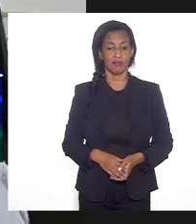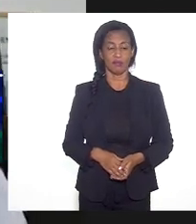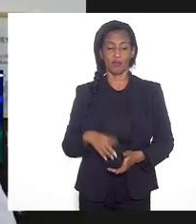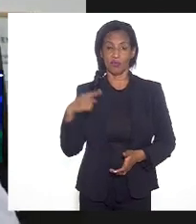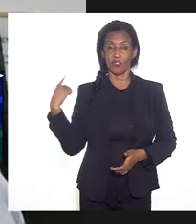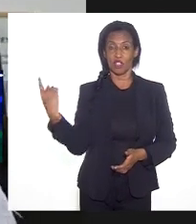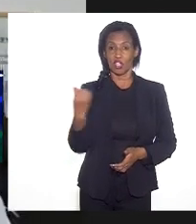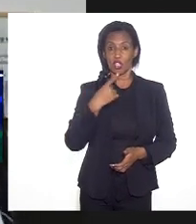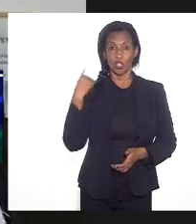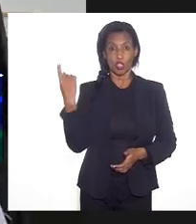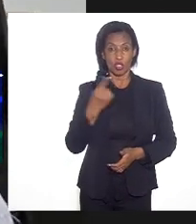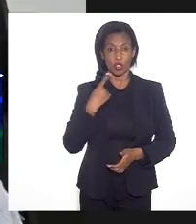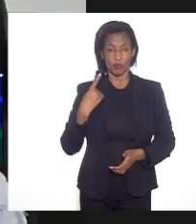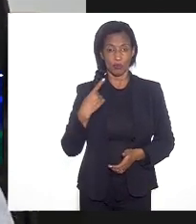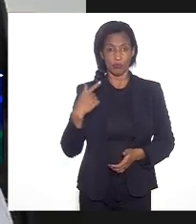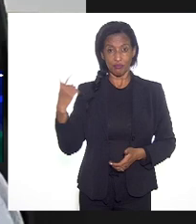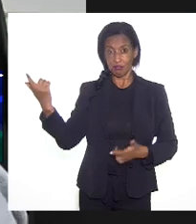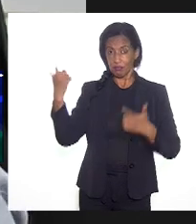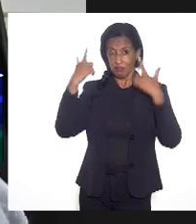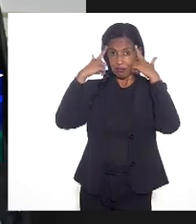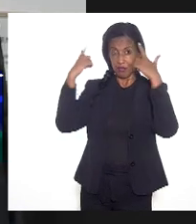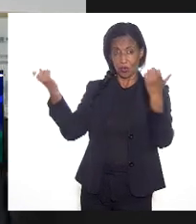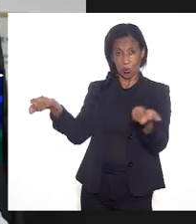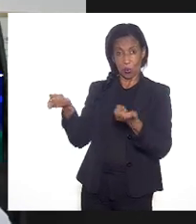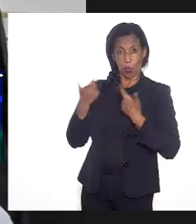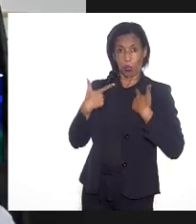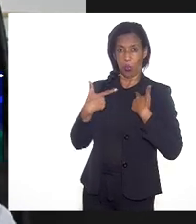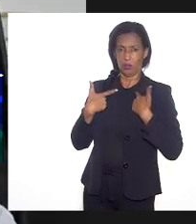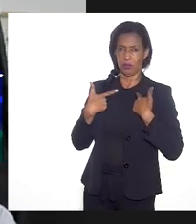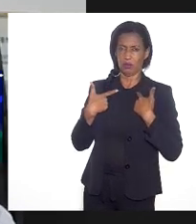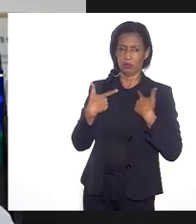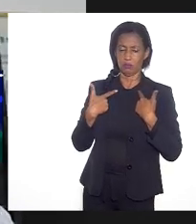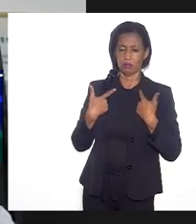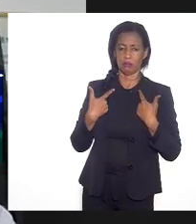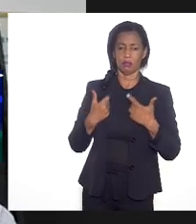Nós fomos agredidos fisicamente.